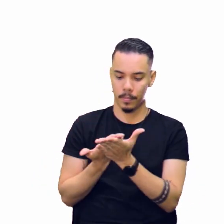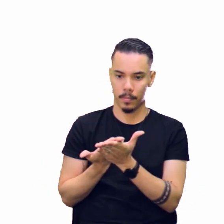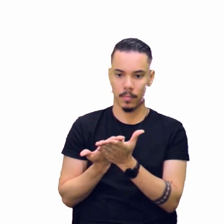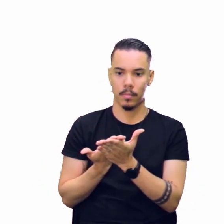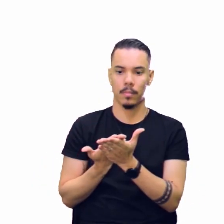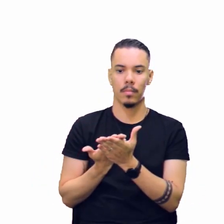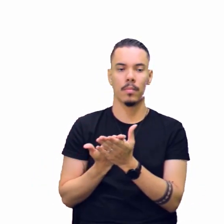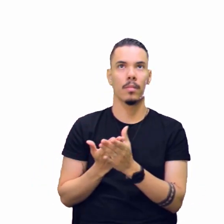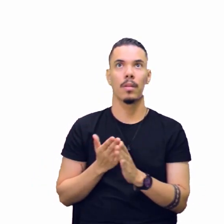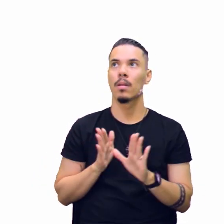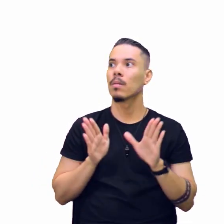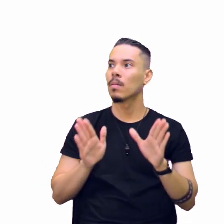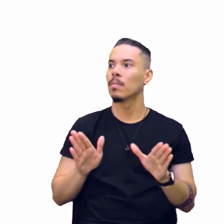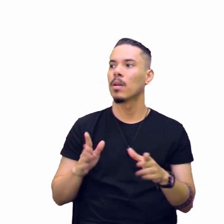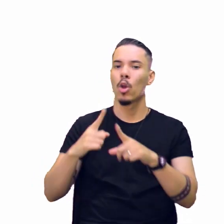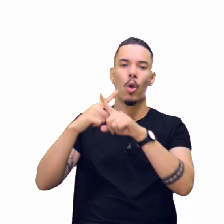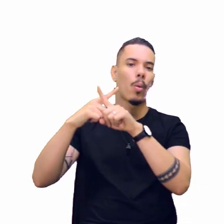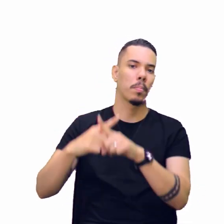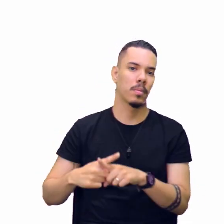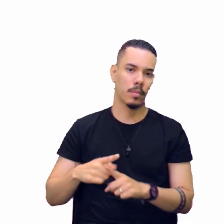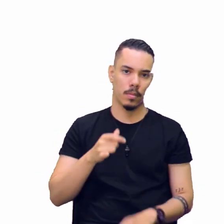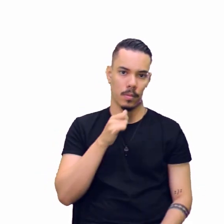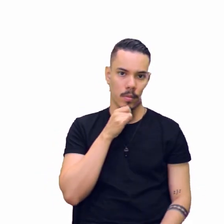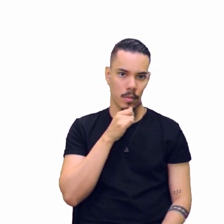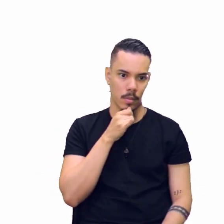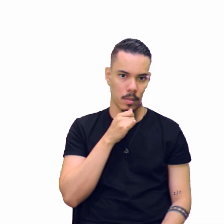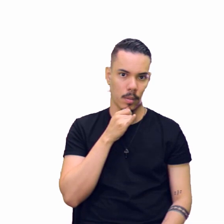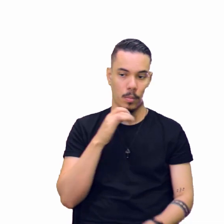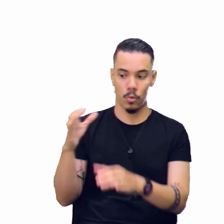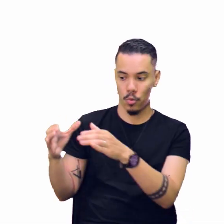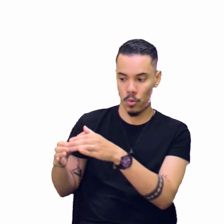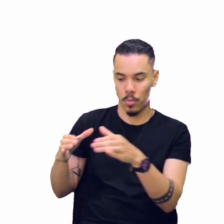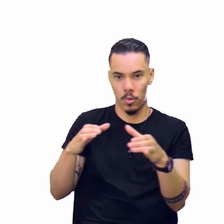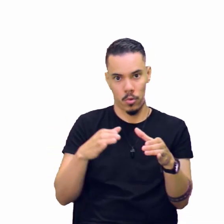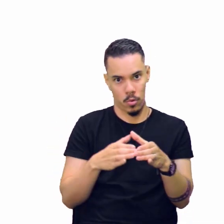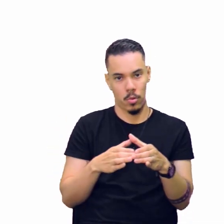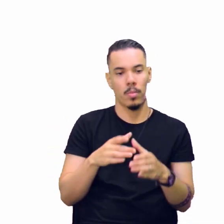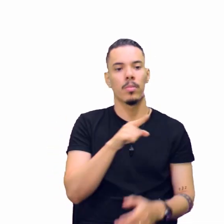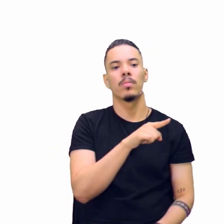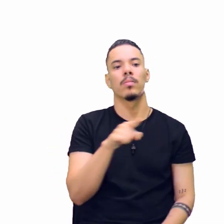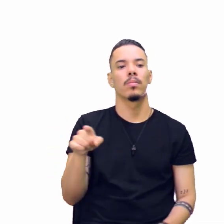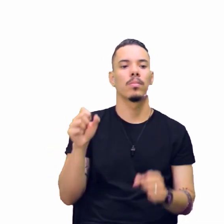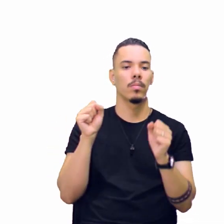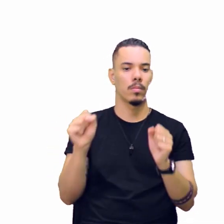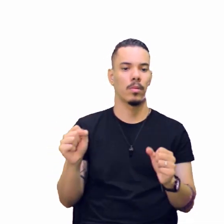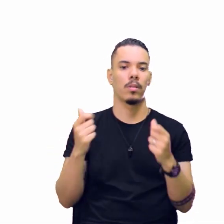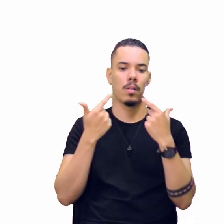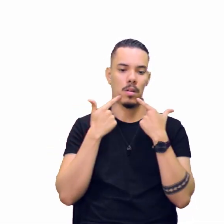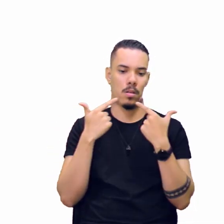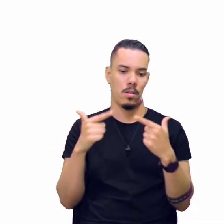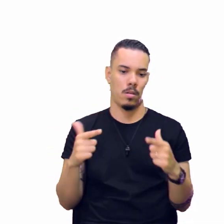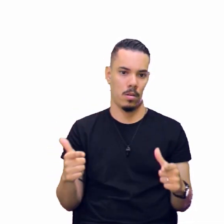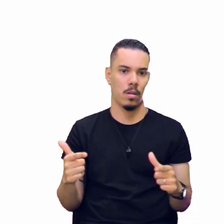mas com competição entre turmas, aí você ia fazer uma linguagem,